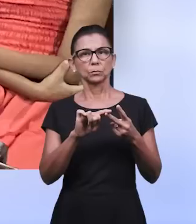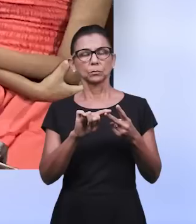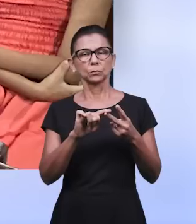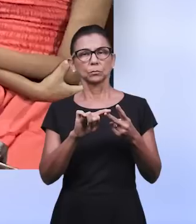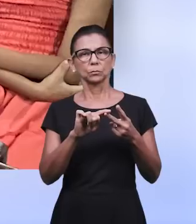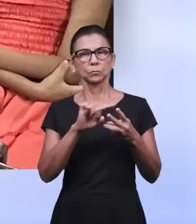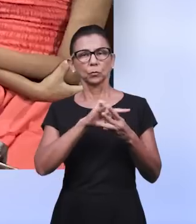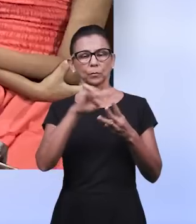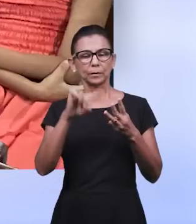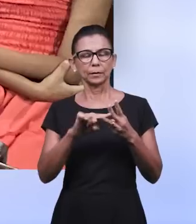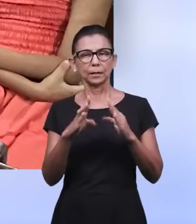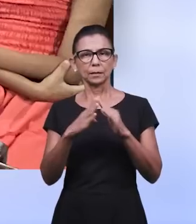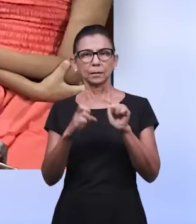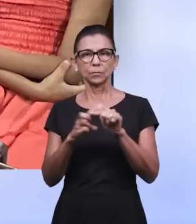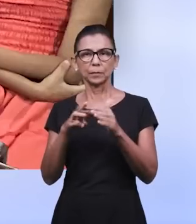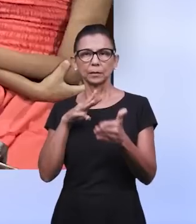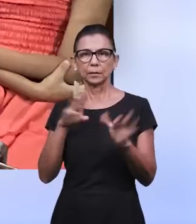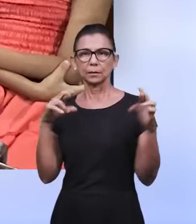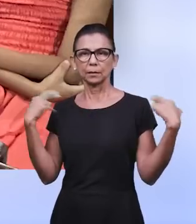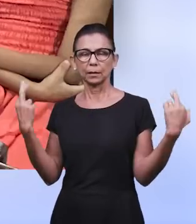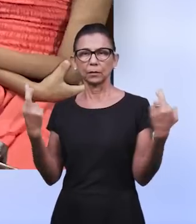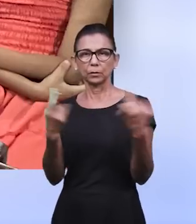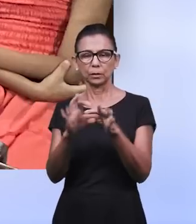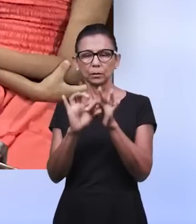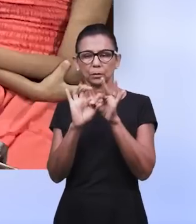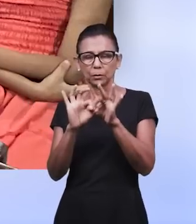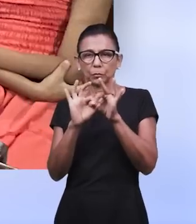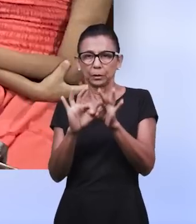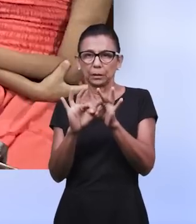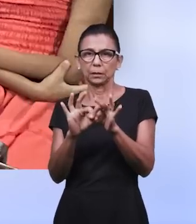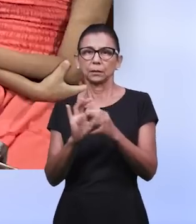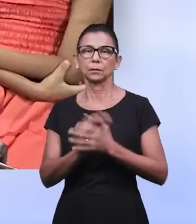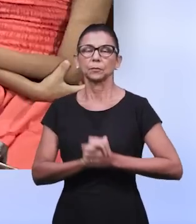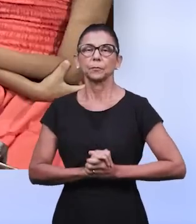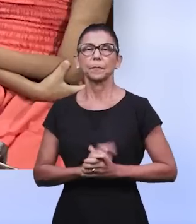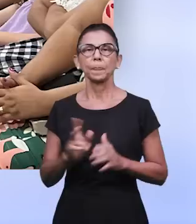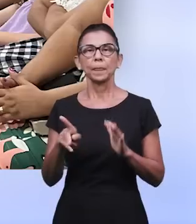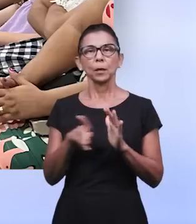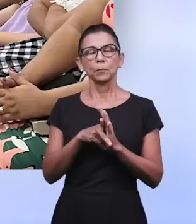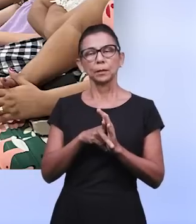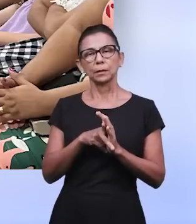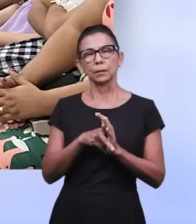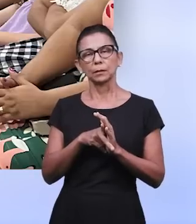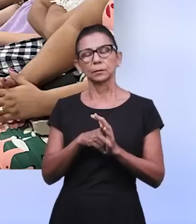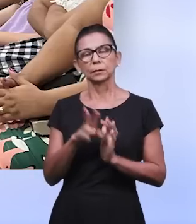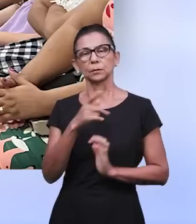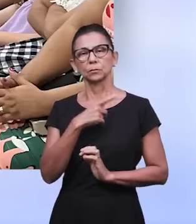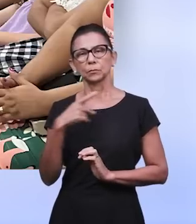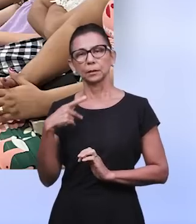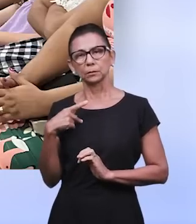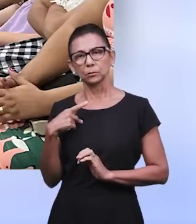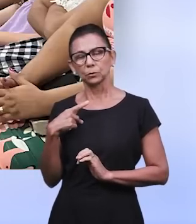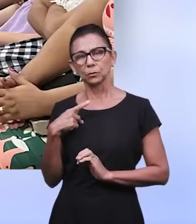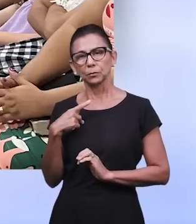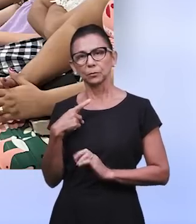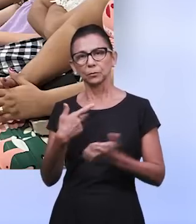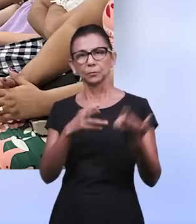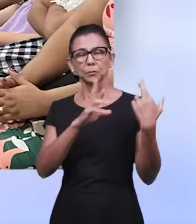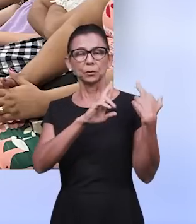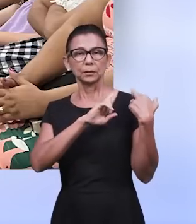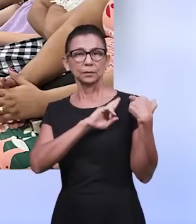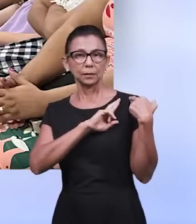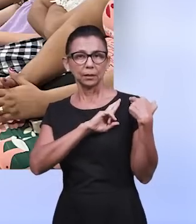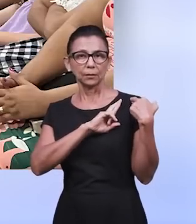na ICM Mondubim. Essas congregações fazem parte do ministério do pastor Adeilton, mas esta festa espiritual